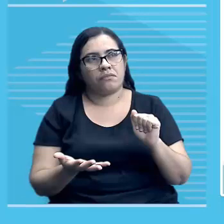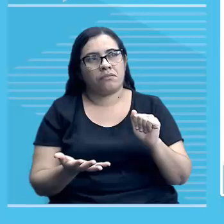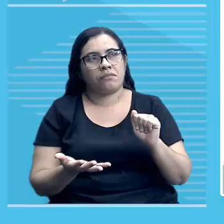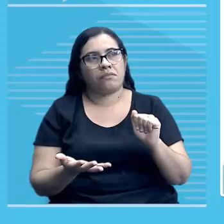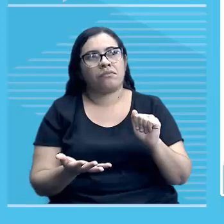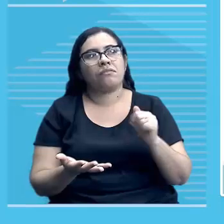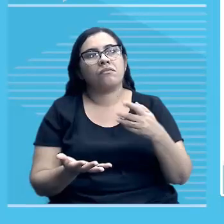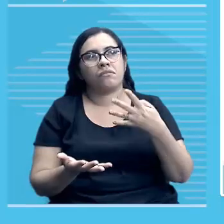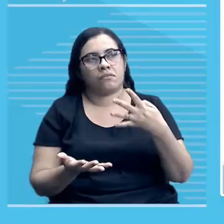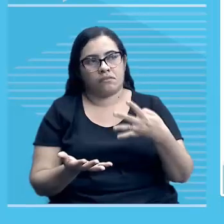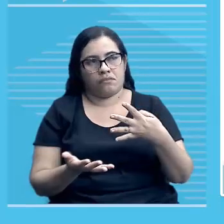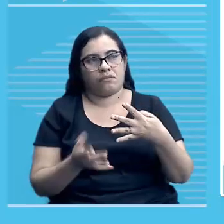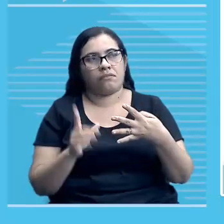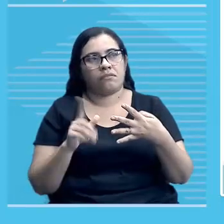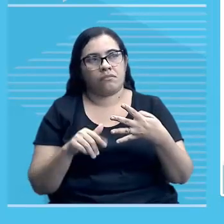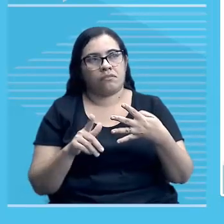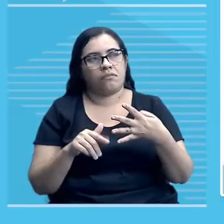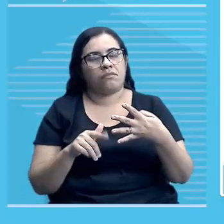4.